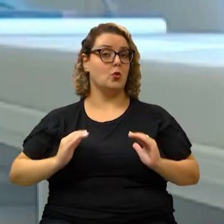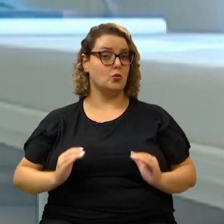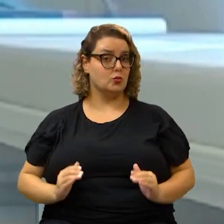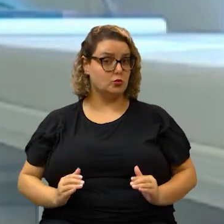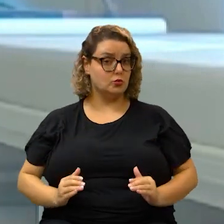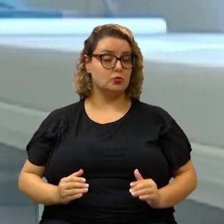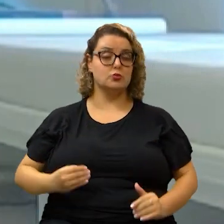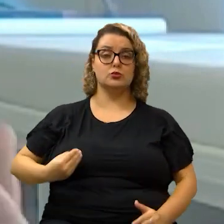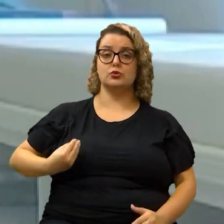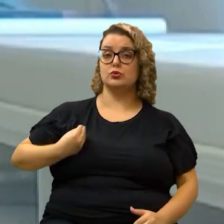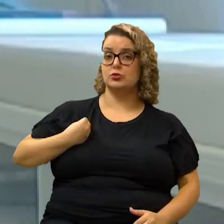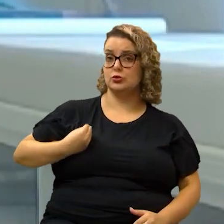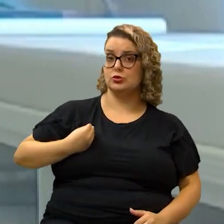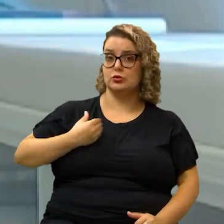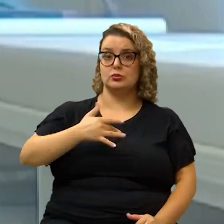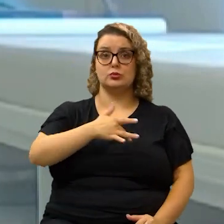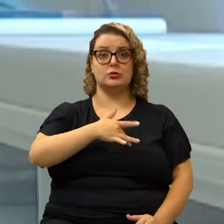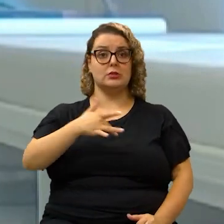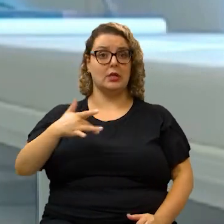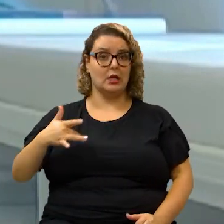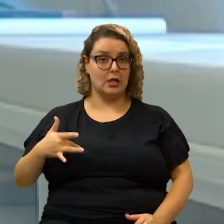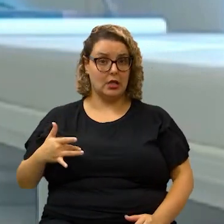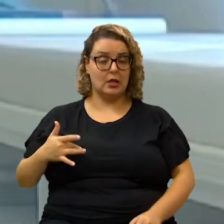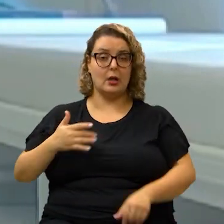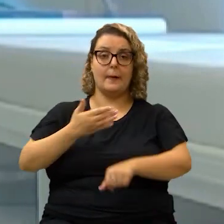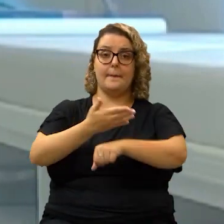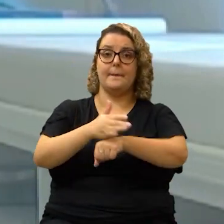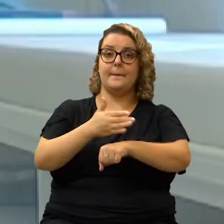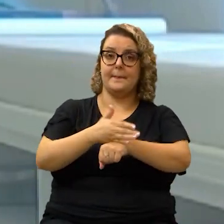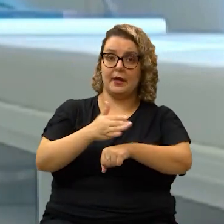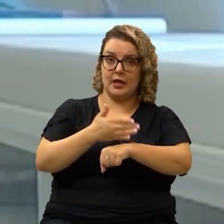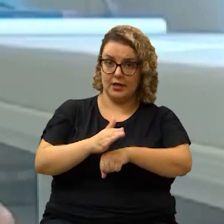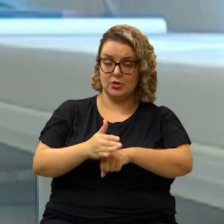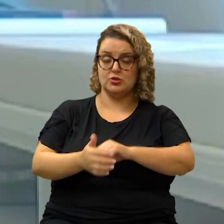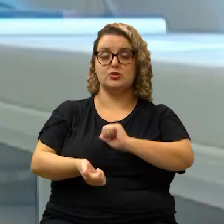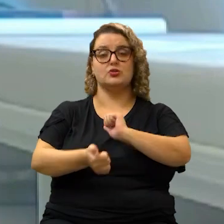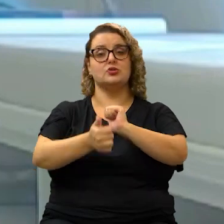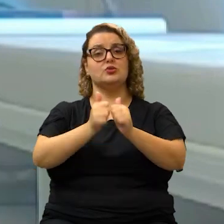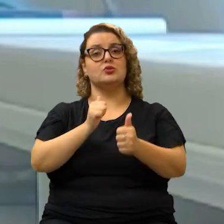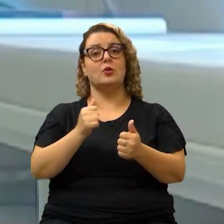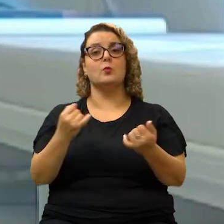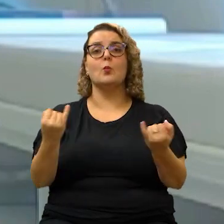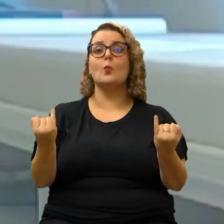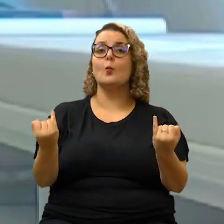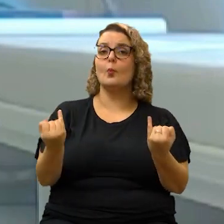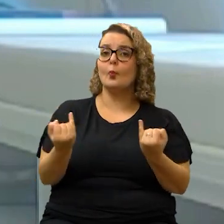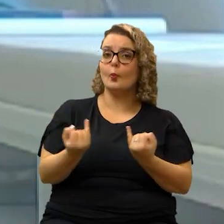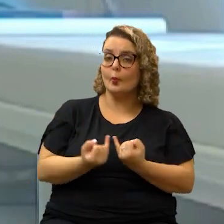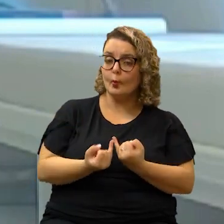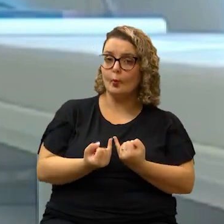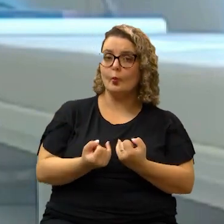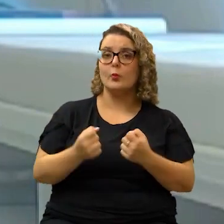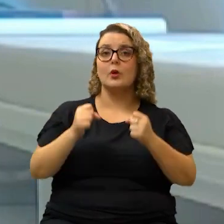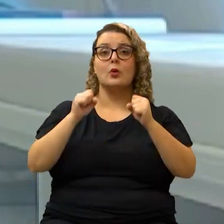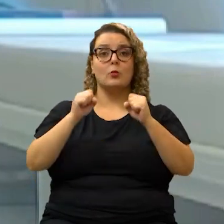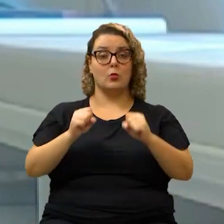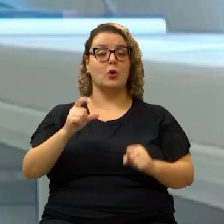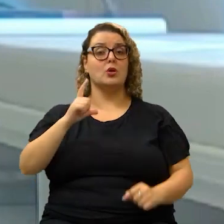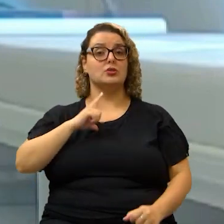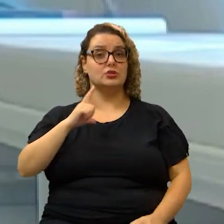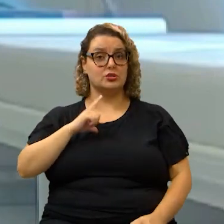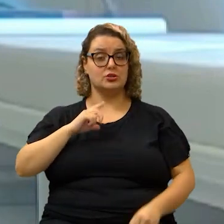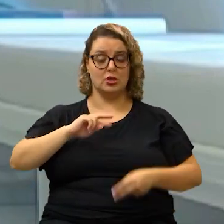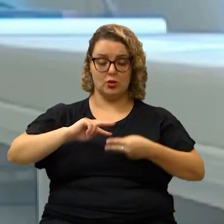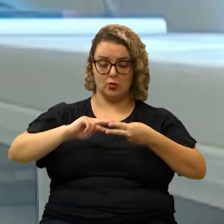comportamento de vida, de saúde, prática de esportes, perda do peso, você pode ter